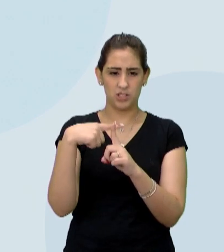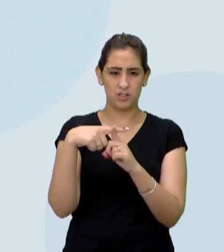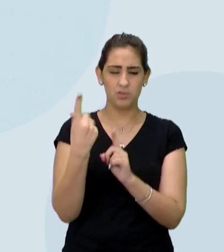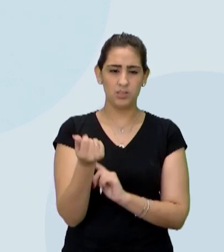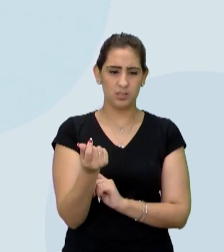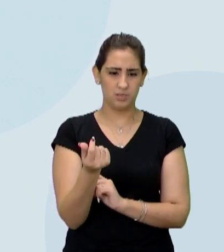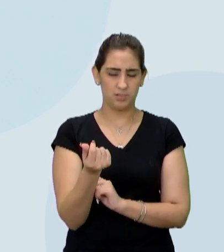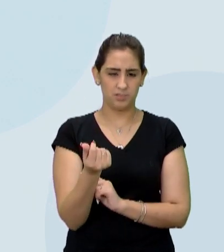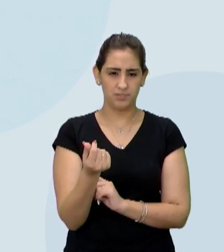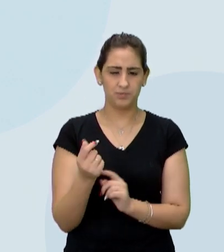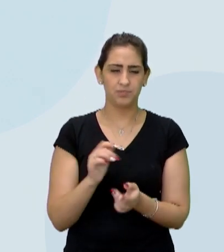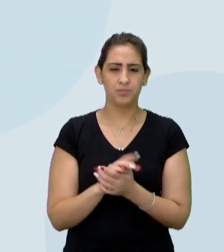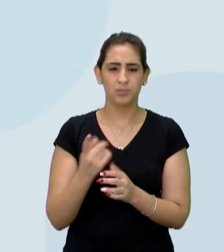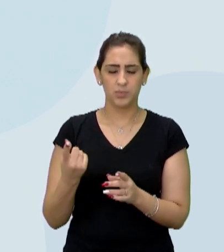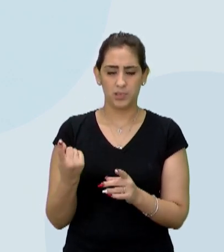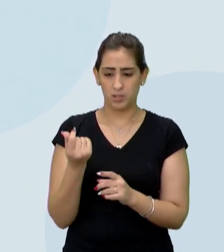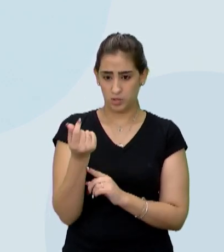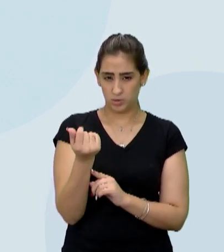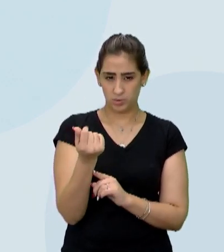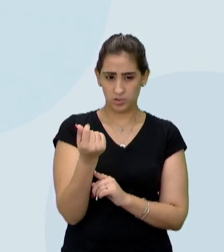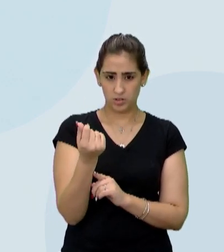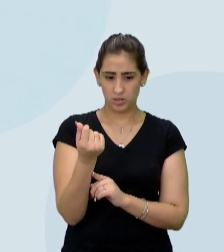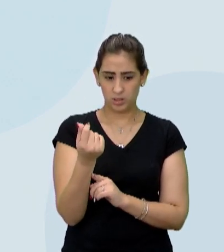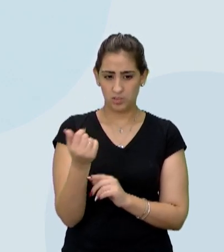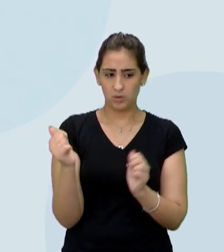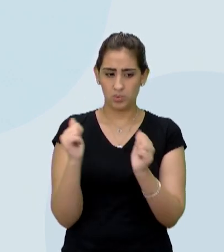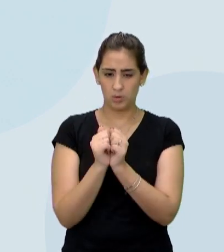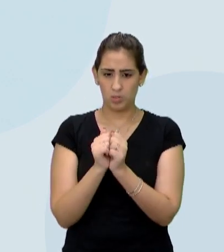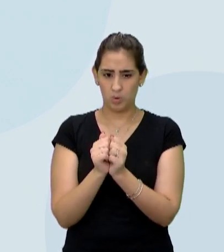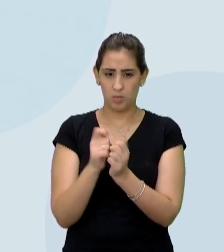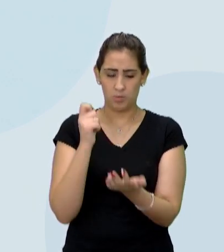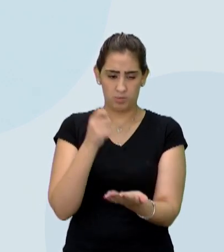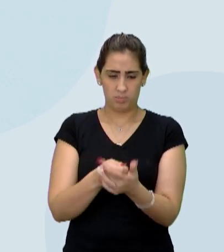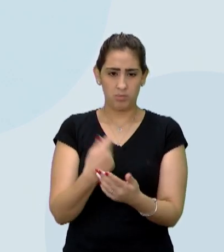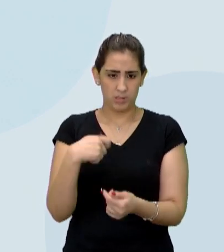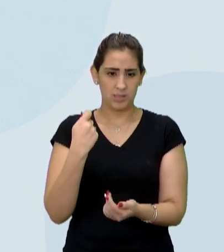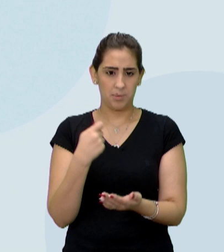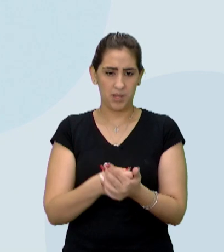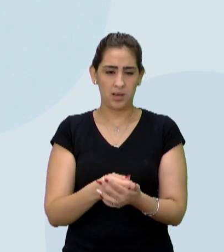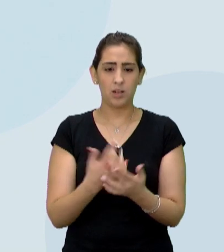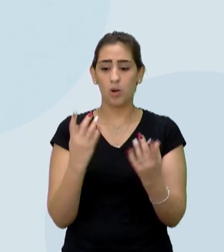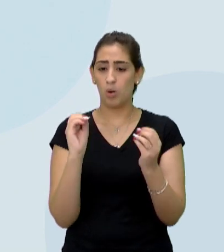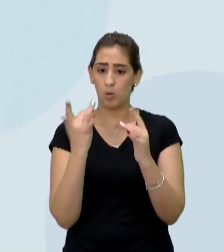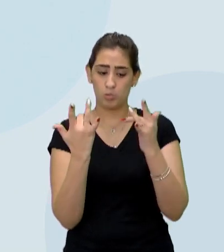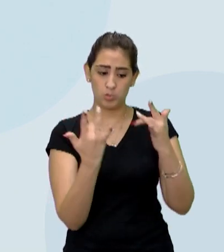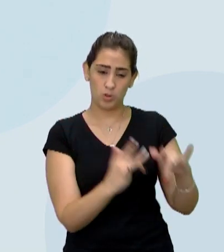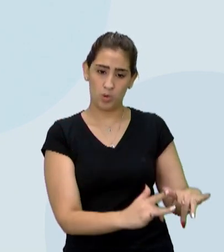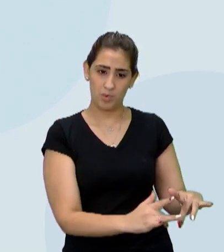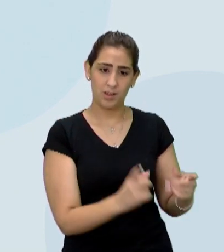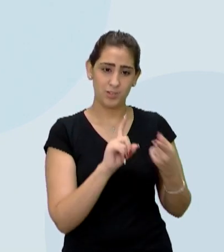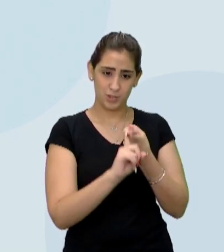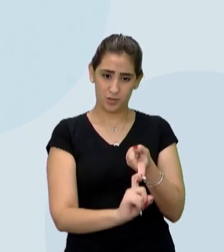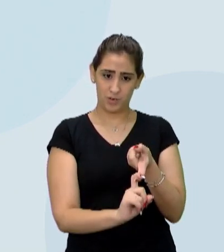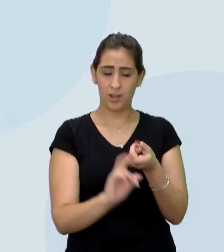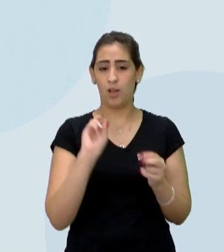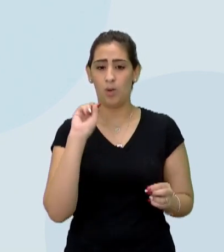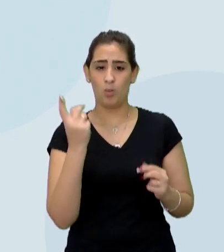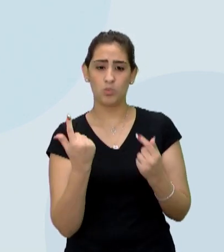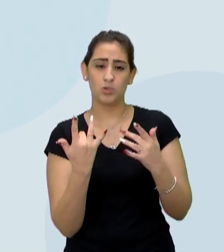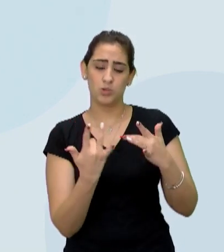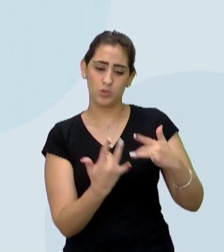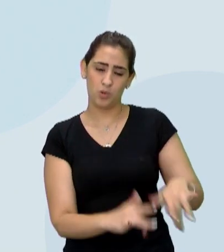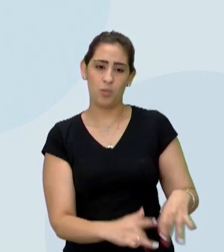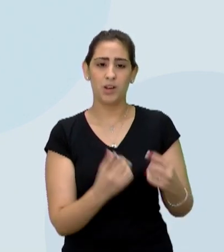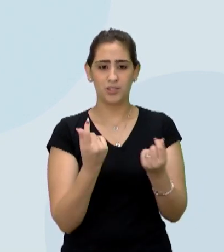dívidas, né? Quando a gente junta dinheiro com dívida, ou sobra dinheiro, ou sobra dívida aí no caso, ou sobra nada.